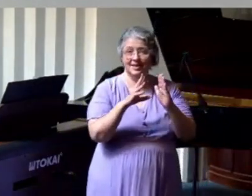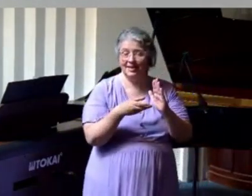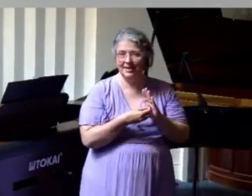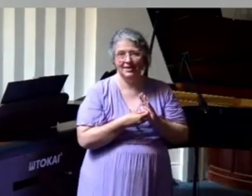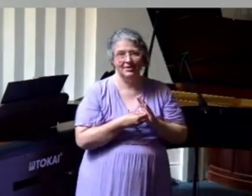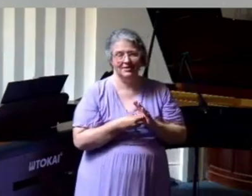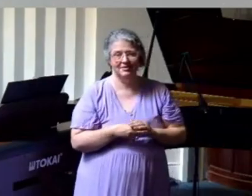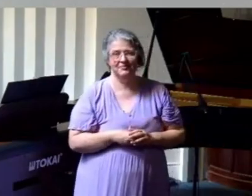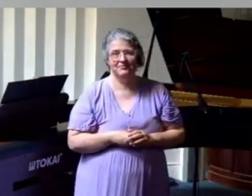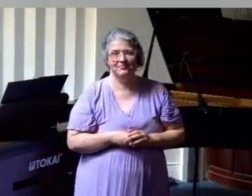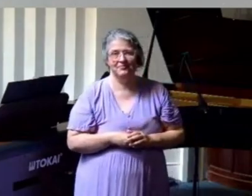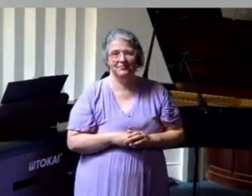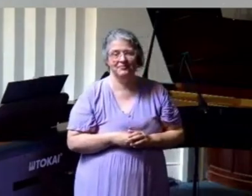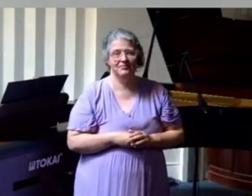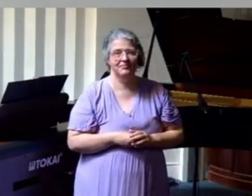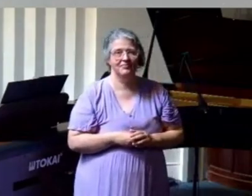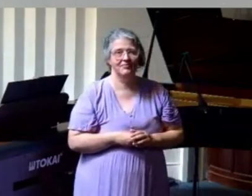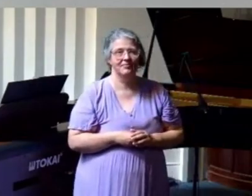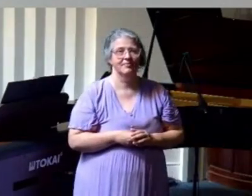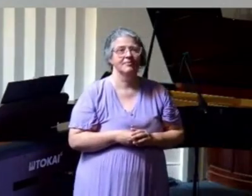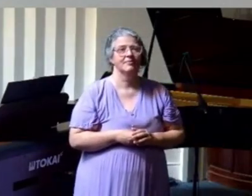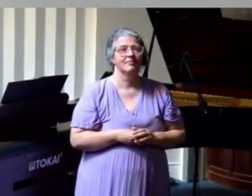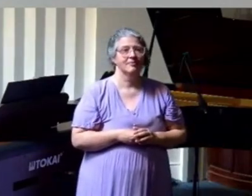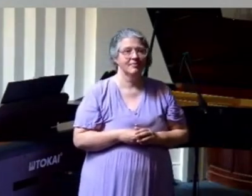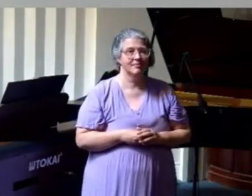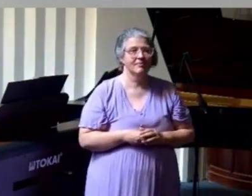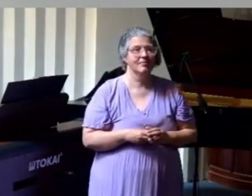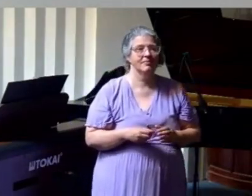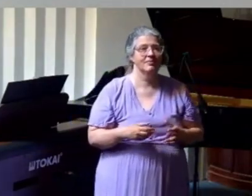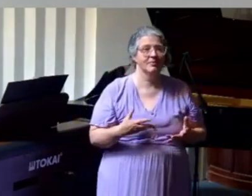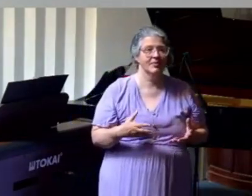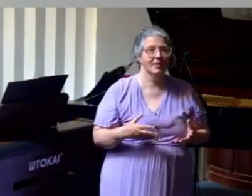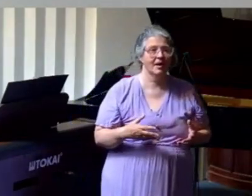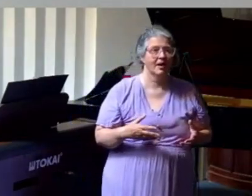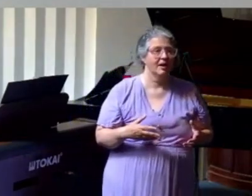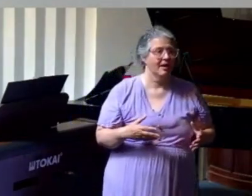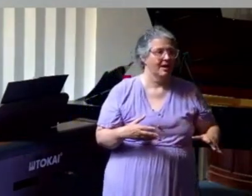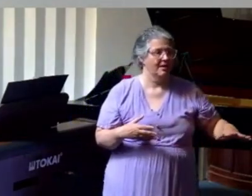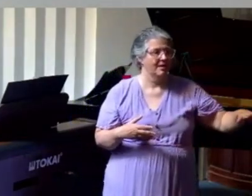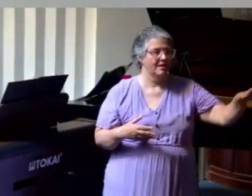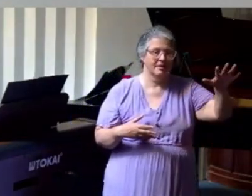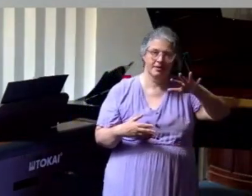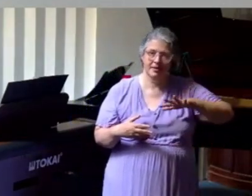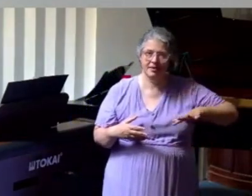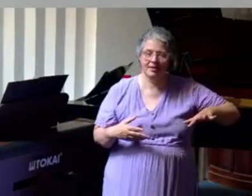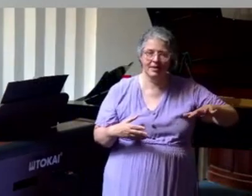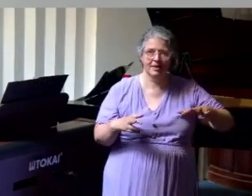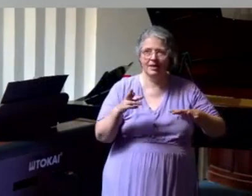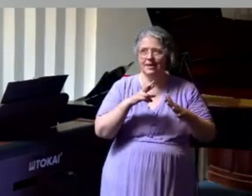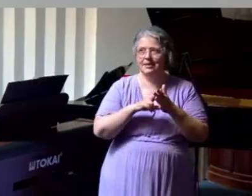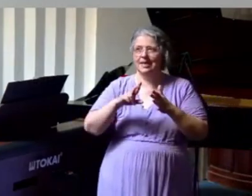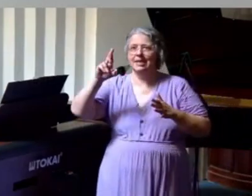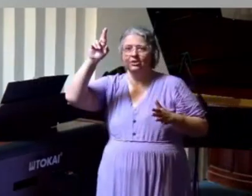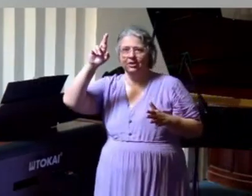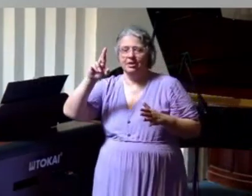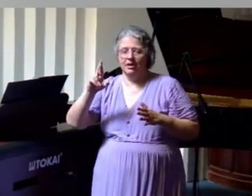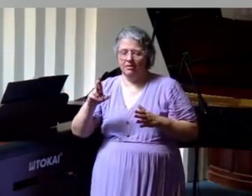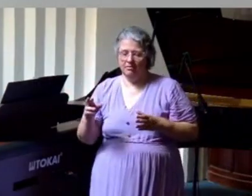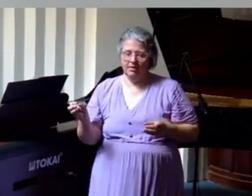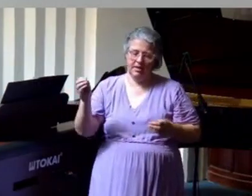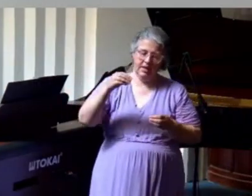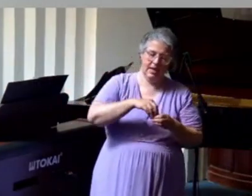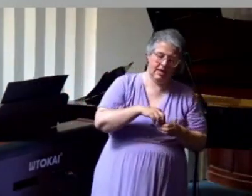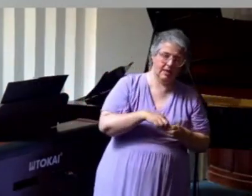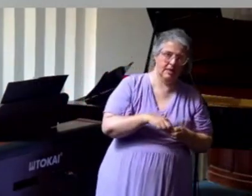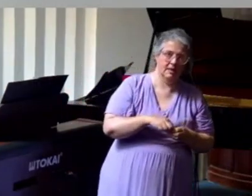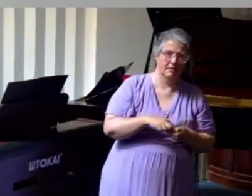ainda assim a dinâmica da circulação de pessoas na religiosidade. Saíram do nosso meio